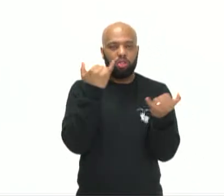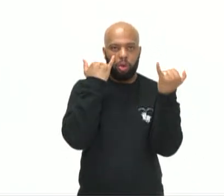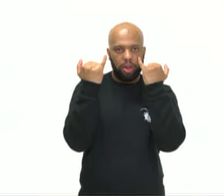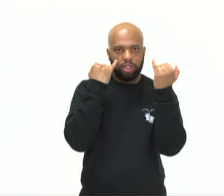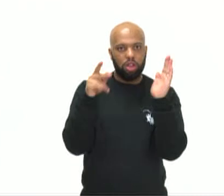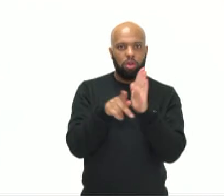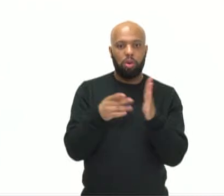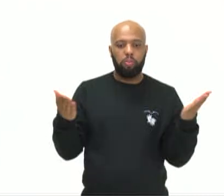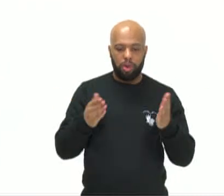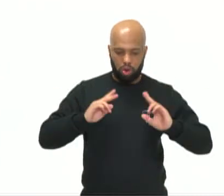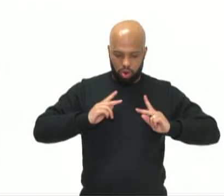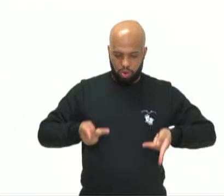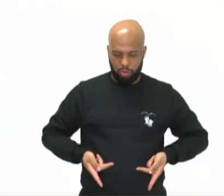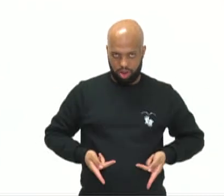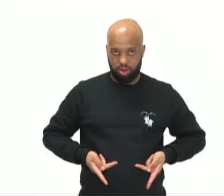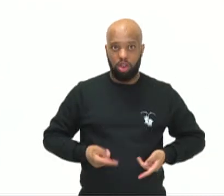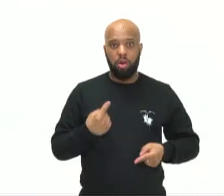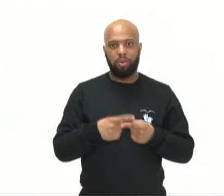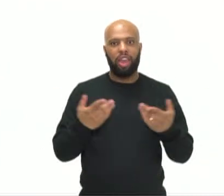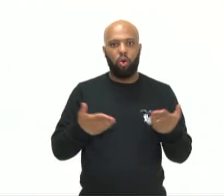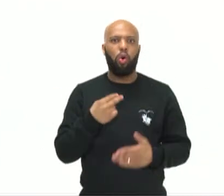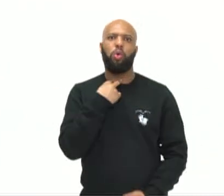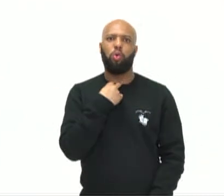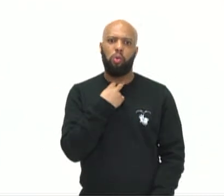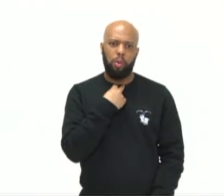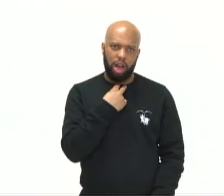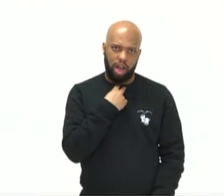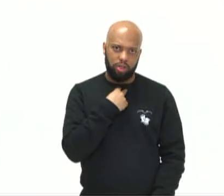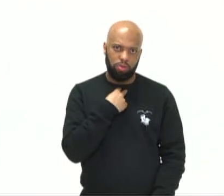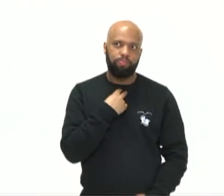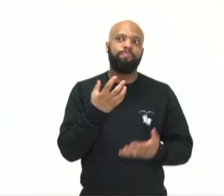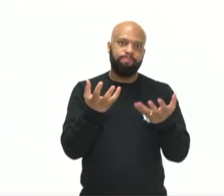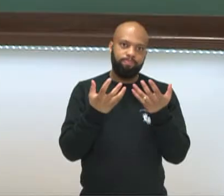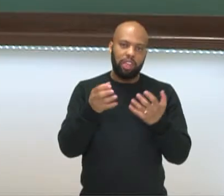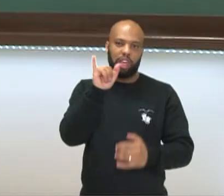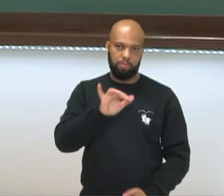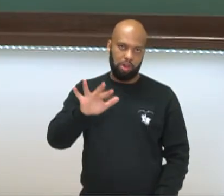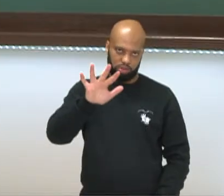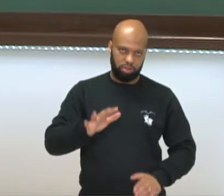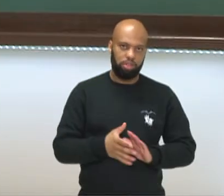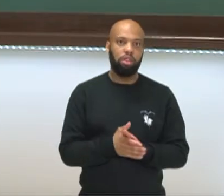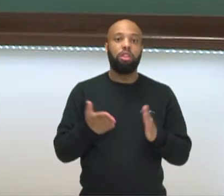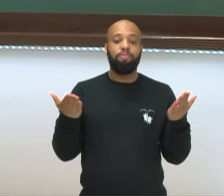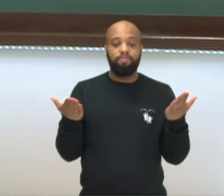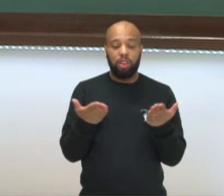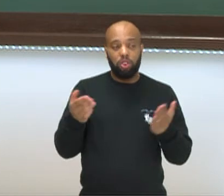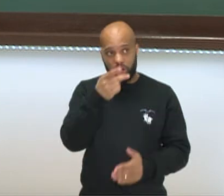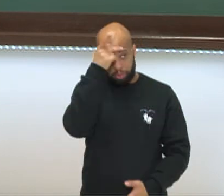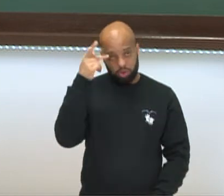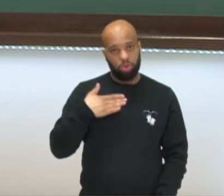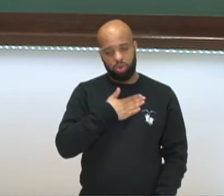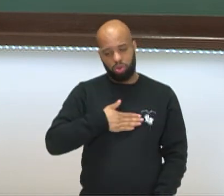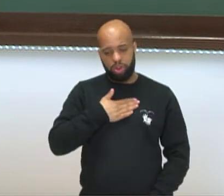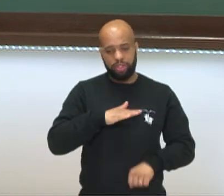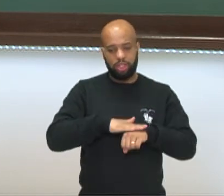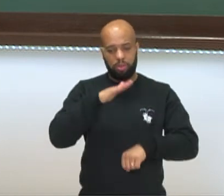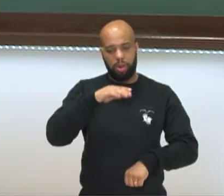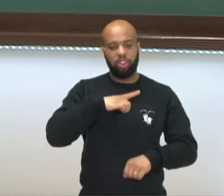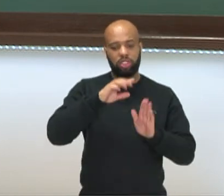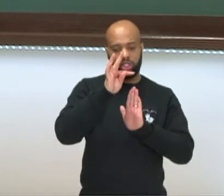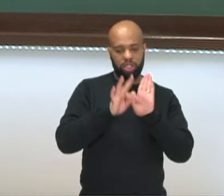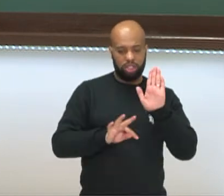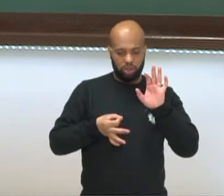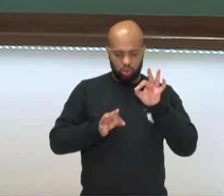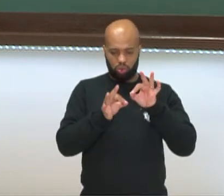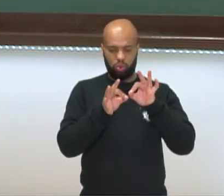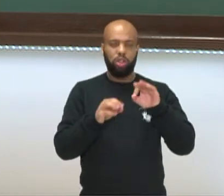moderno, tão atarefado e ocupado ao mundo das imagens. Então, nos dias de hoje, as pessoas gostam mais de ter aí textos mais curtos,